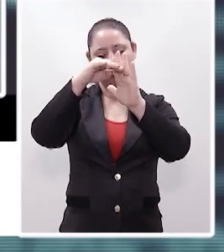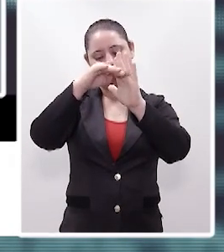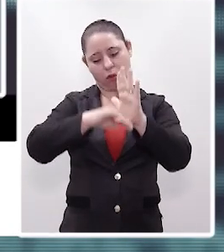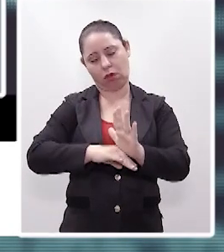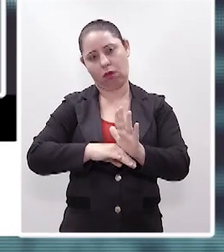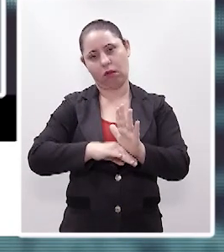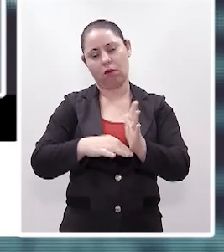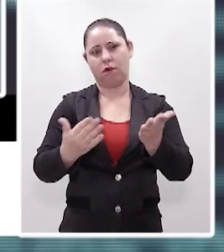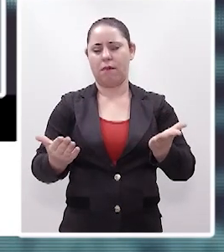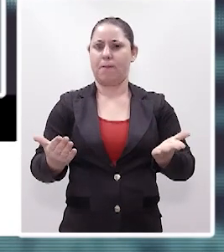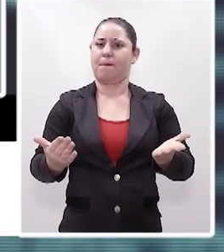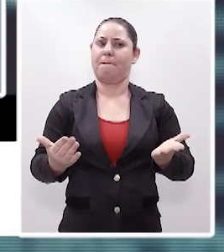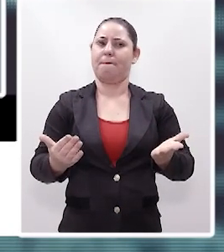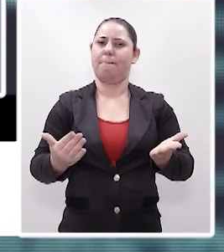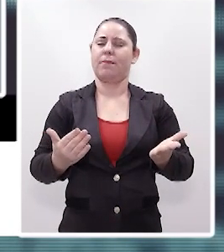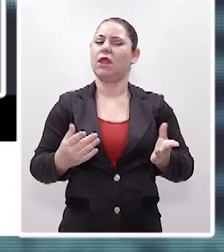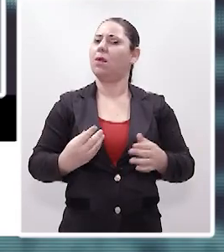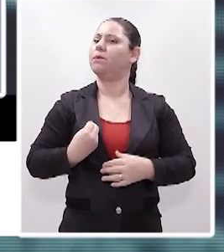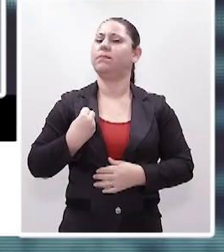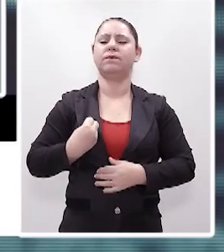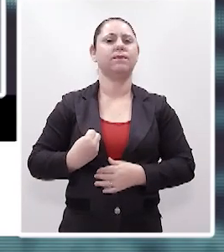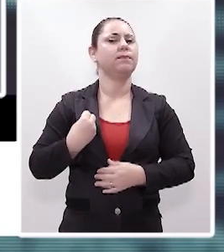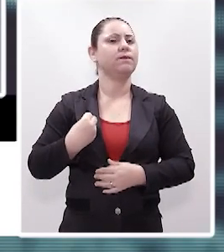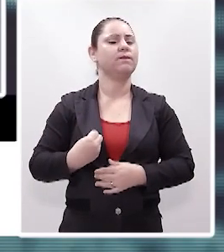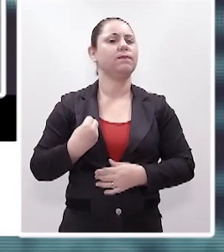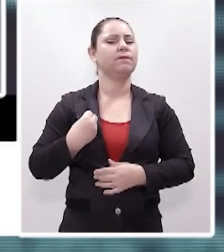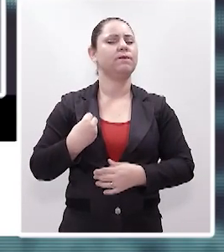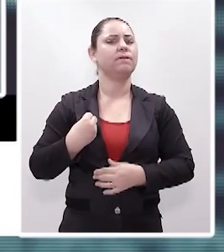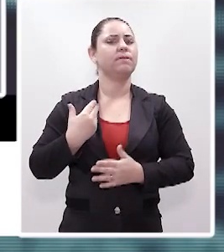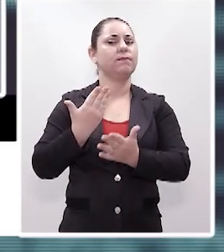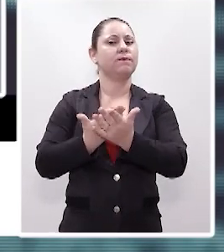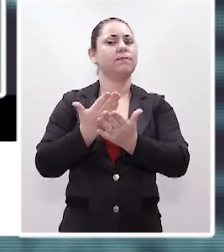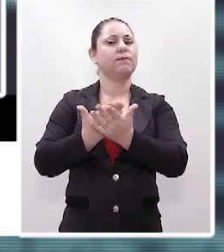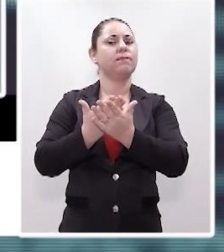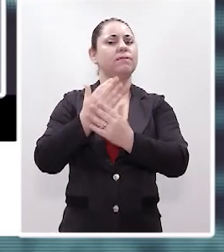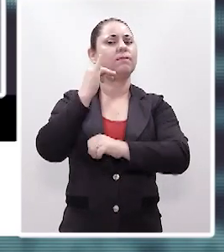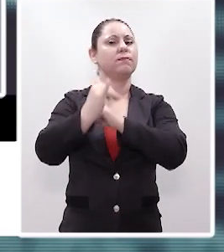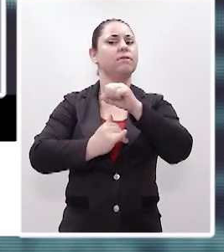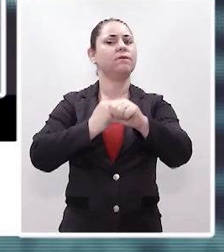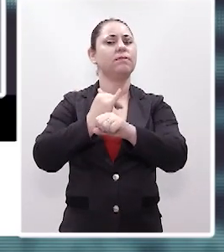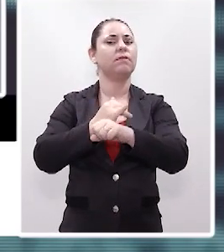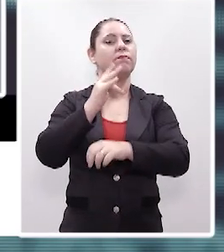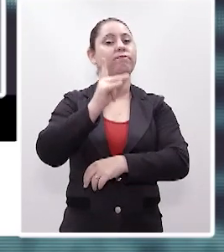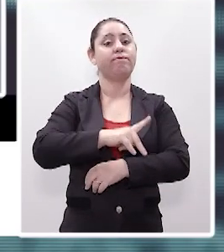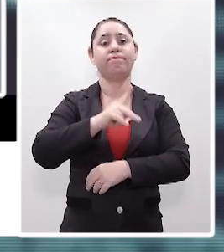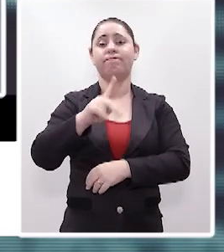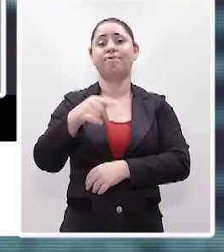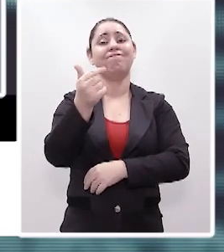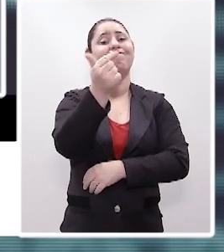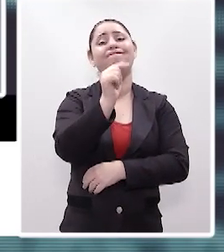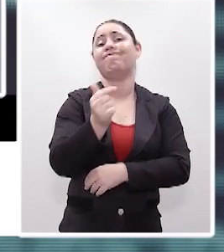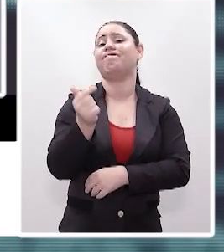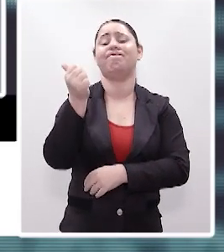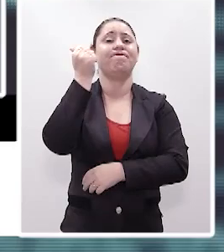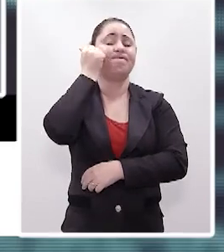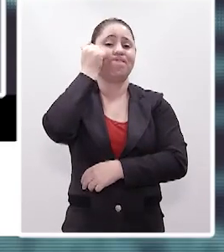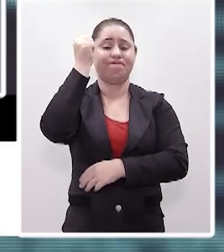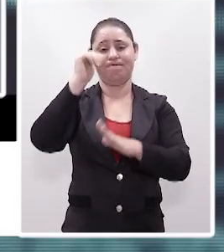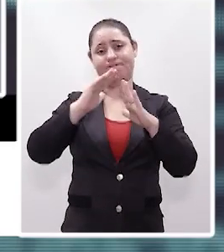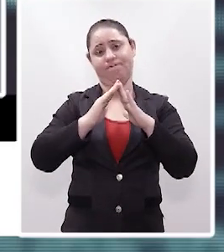de nota, não estavam presentes nas aulas online, diziam: professor, eu não tenho